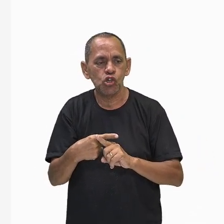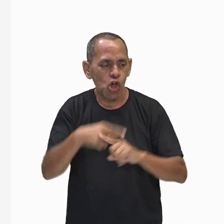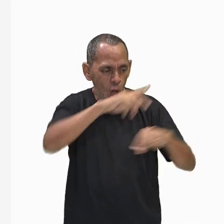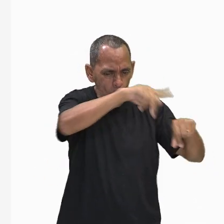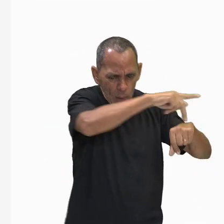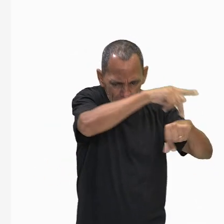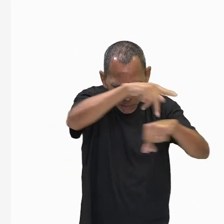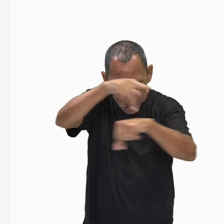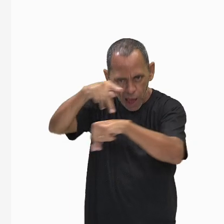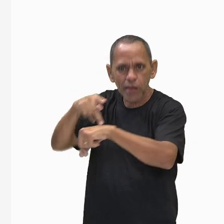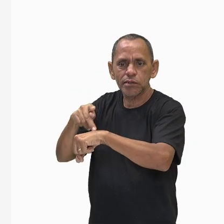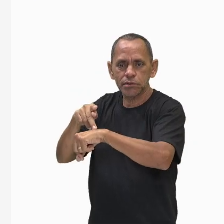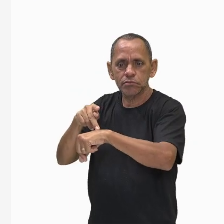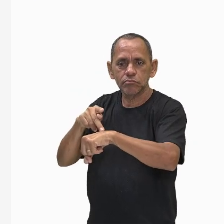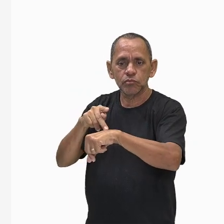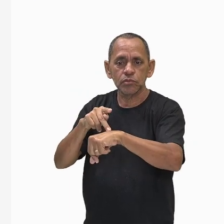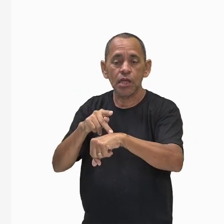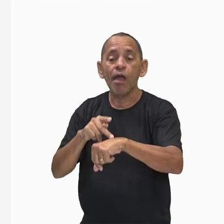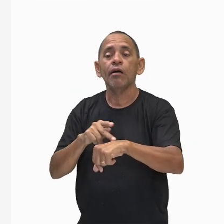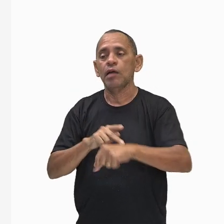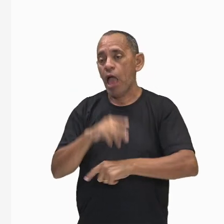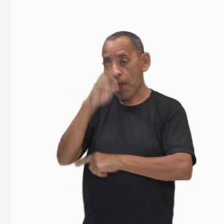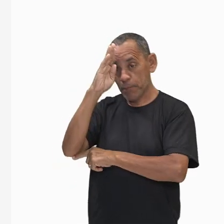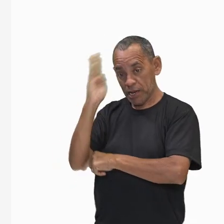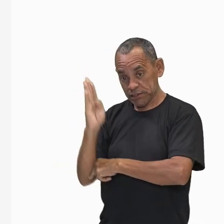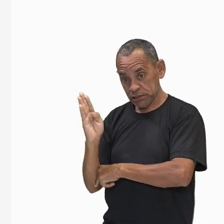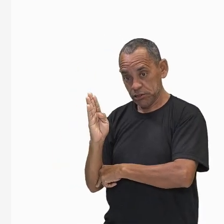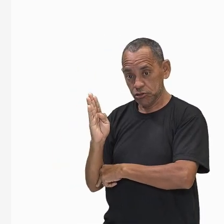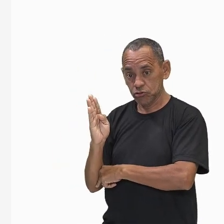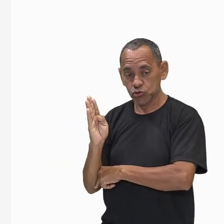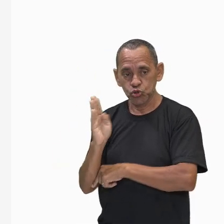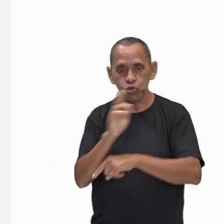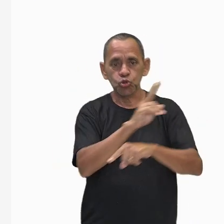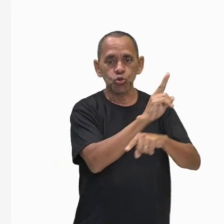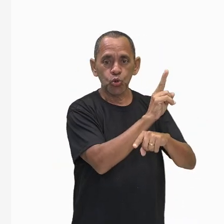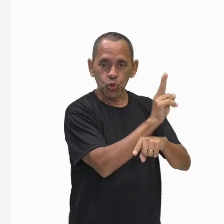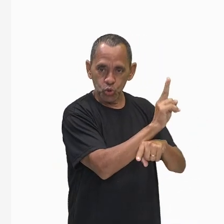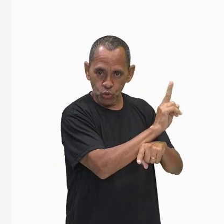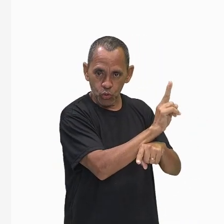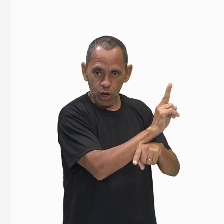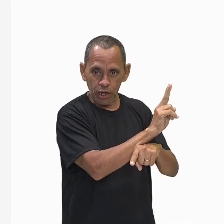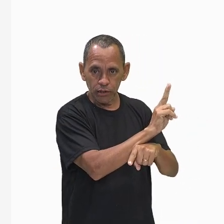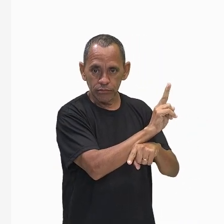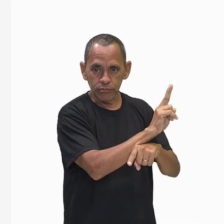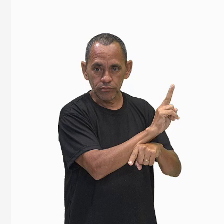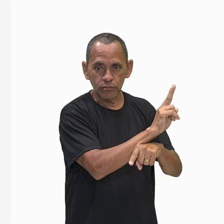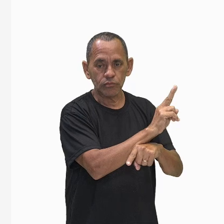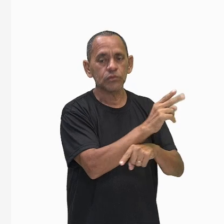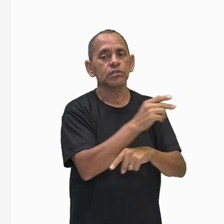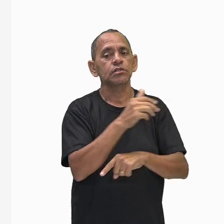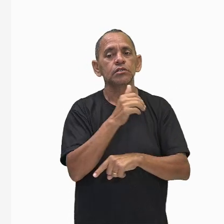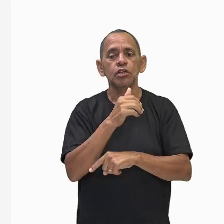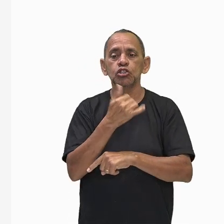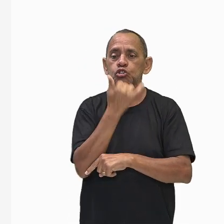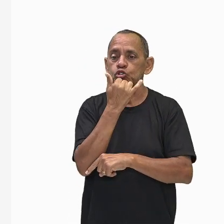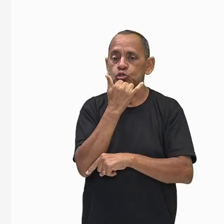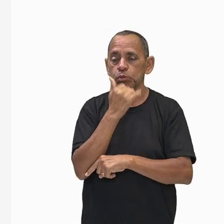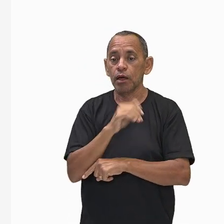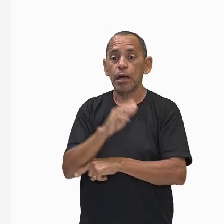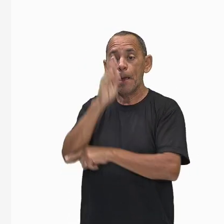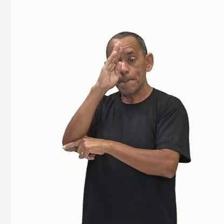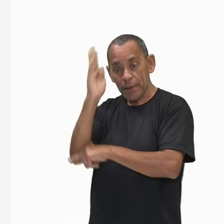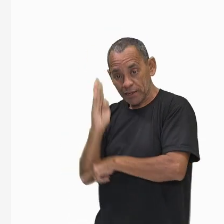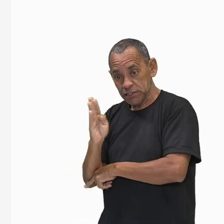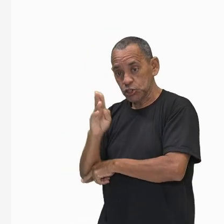gente? De um lado, Brasil, Uruguai, porque o Uruguai já estava sob um governo pró-Brasil,